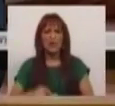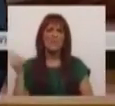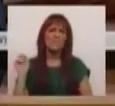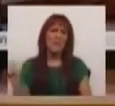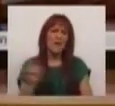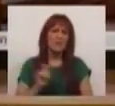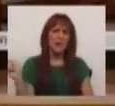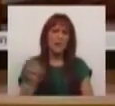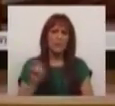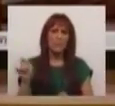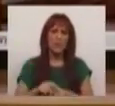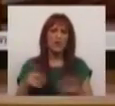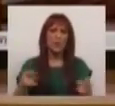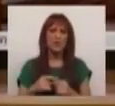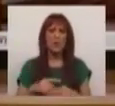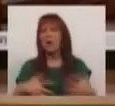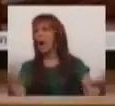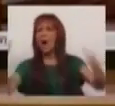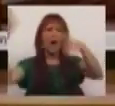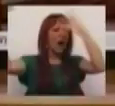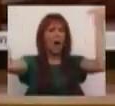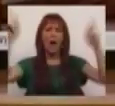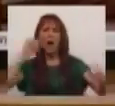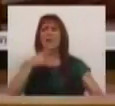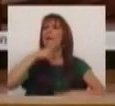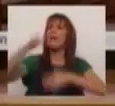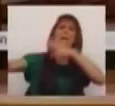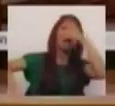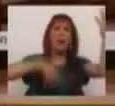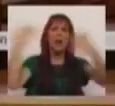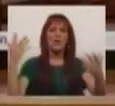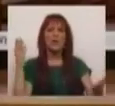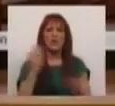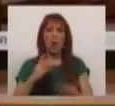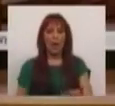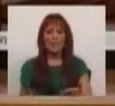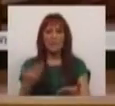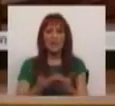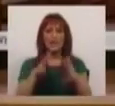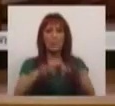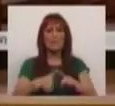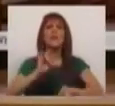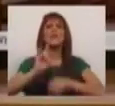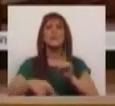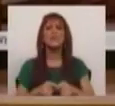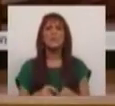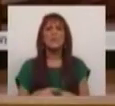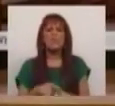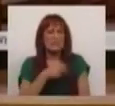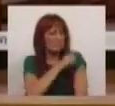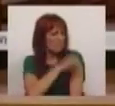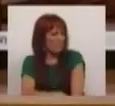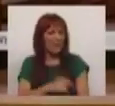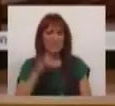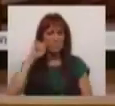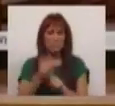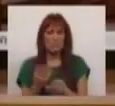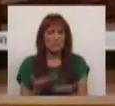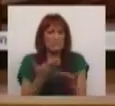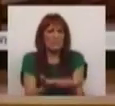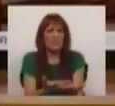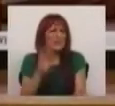vários meses de inflamados e insistentes discursos, só tinham para apresentar ao Parlamento um mísero requerimento sem